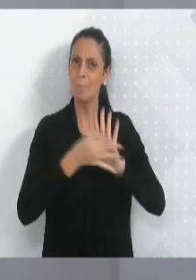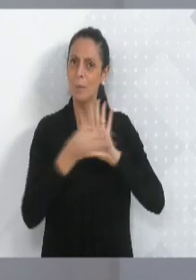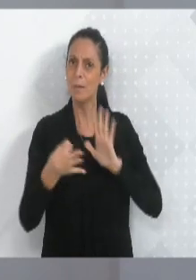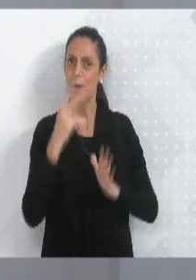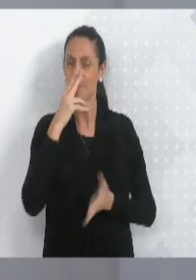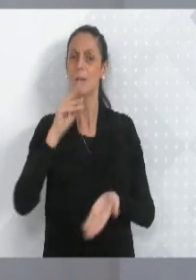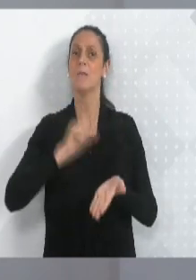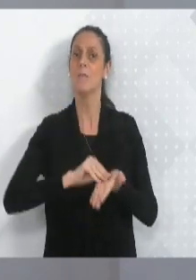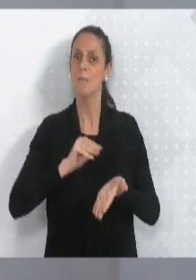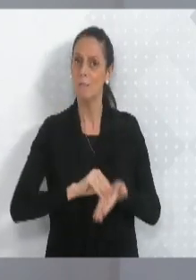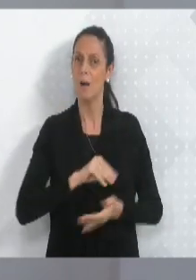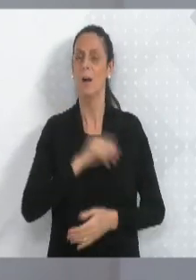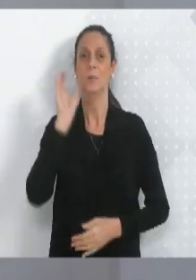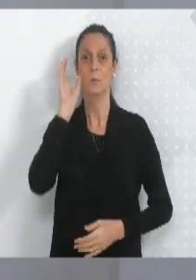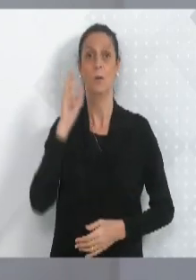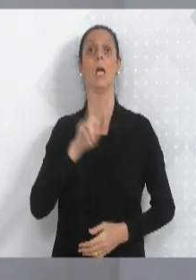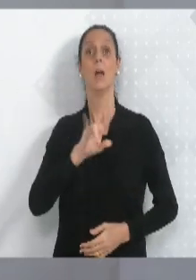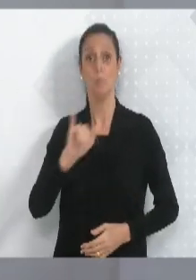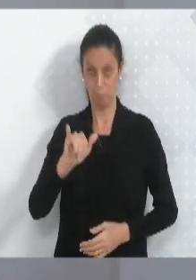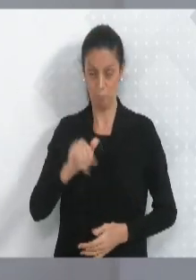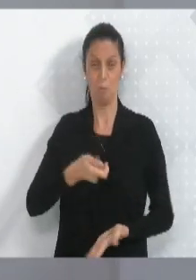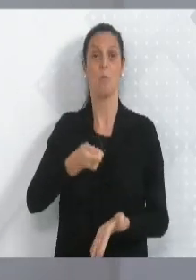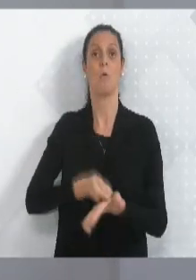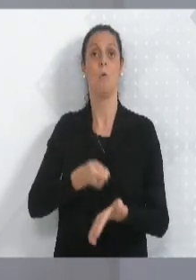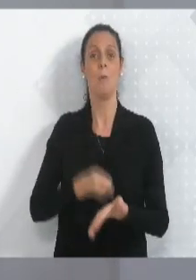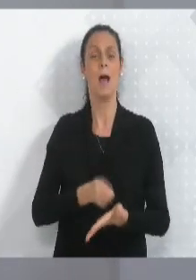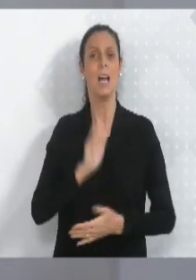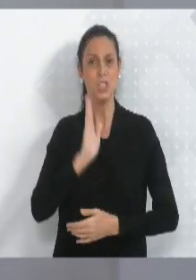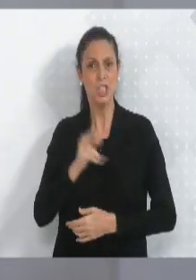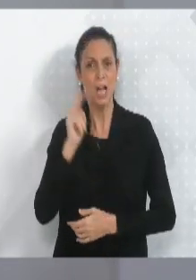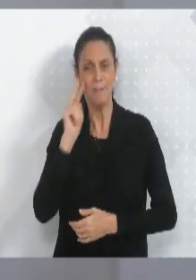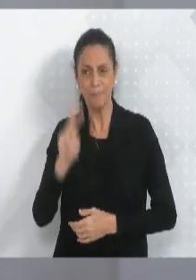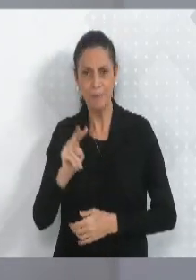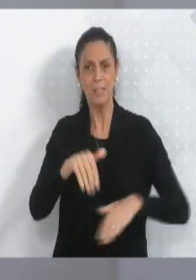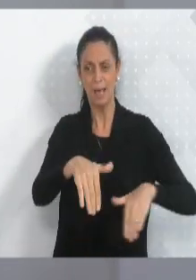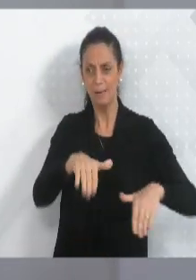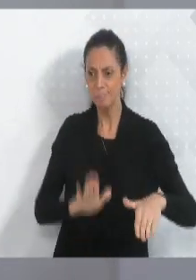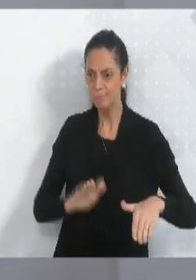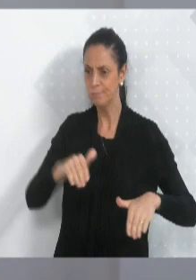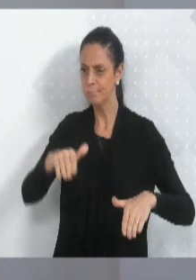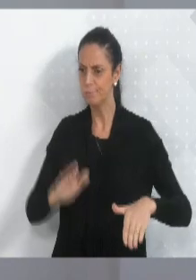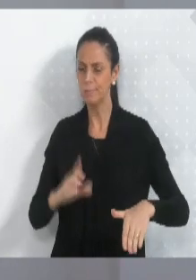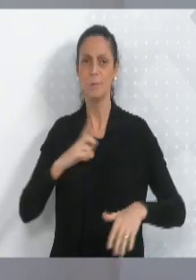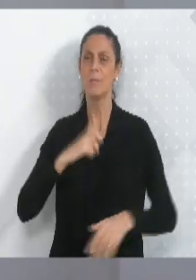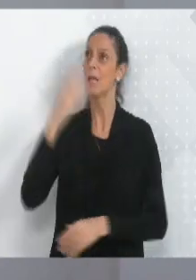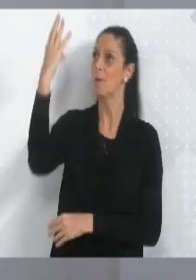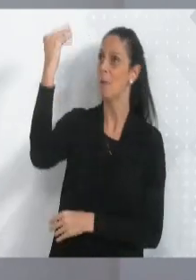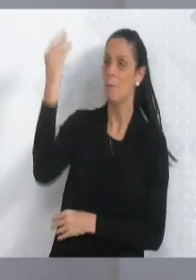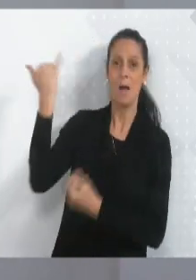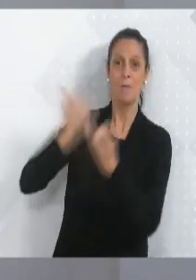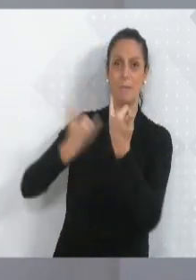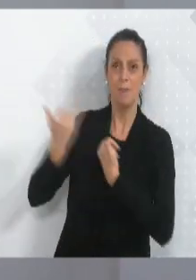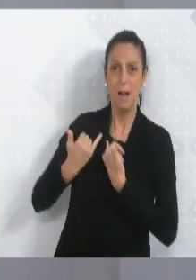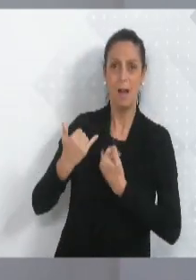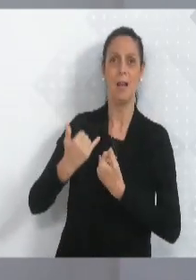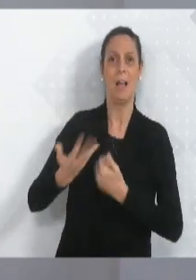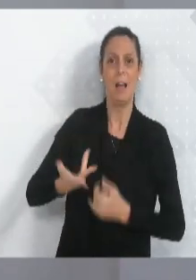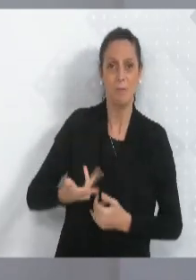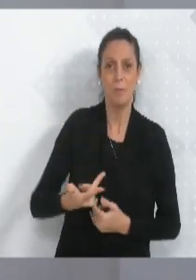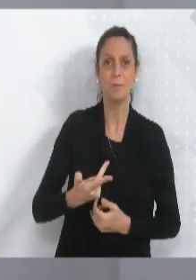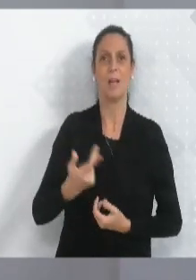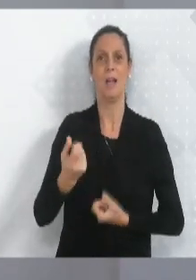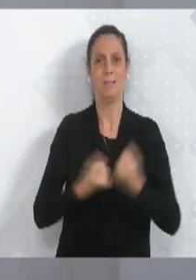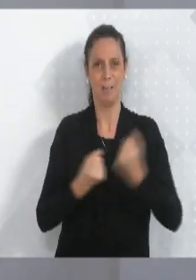cobrar. Essas lombadas eletrônicas, esses radares eletrônicos, precisam ser reavaliados, precisam ser revistos, e é